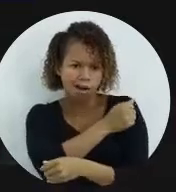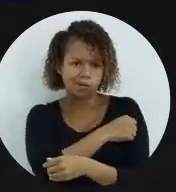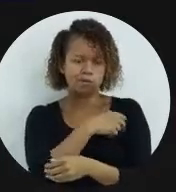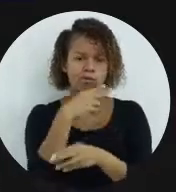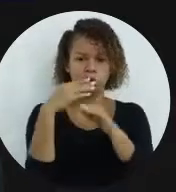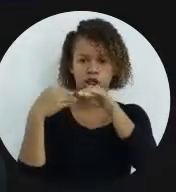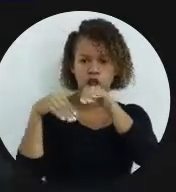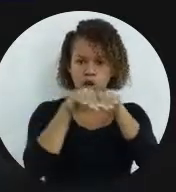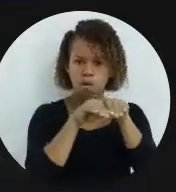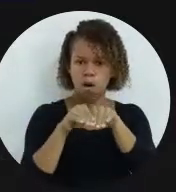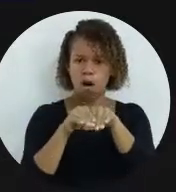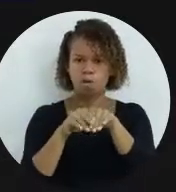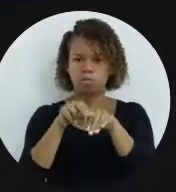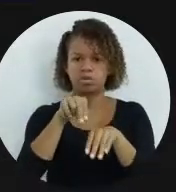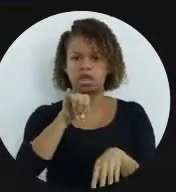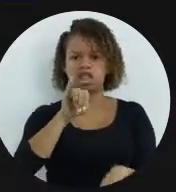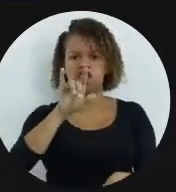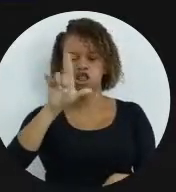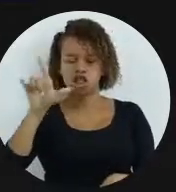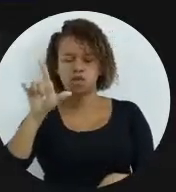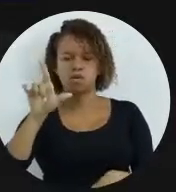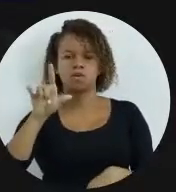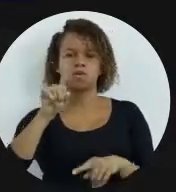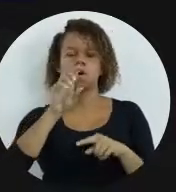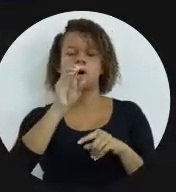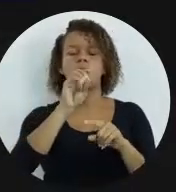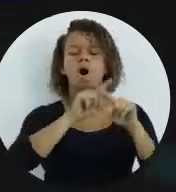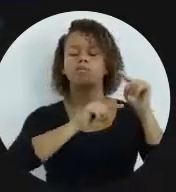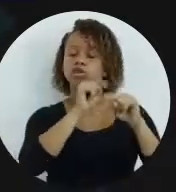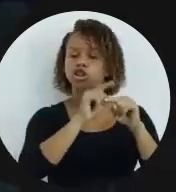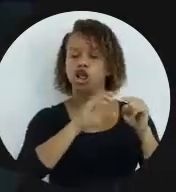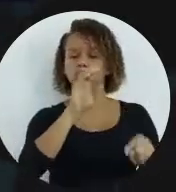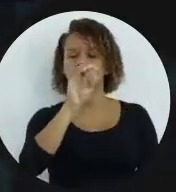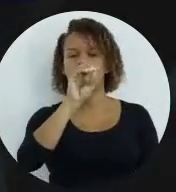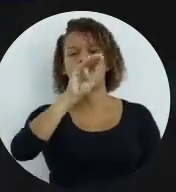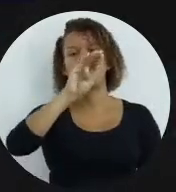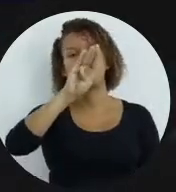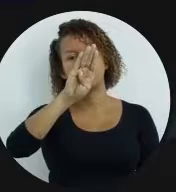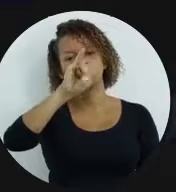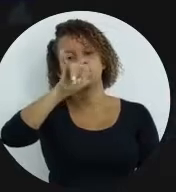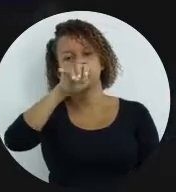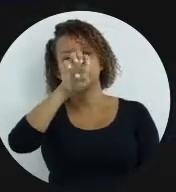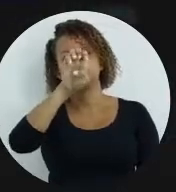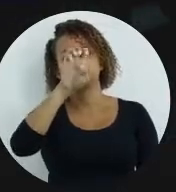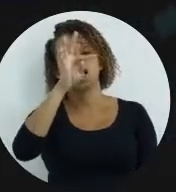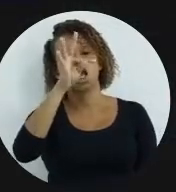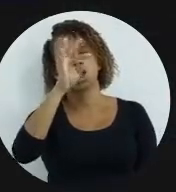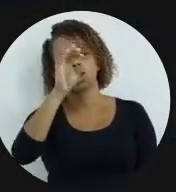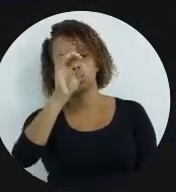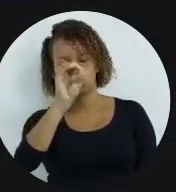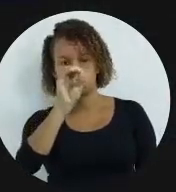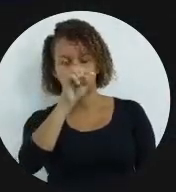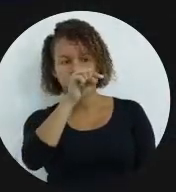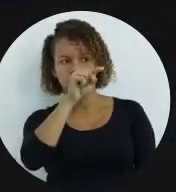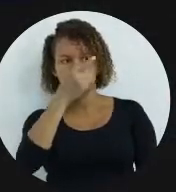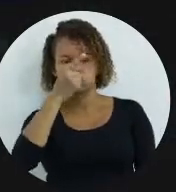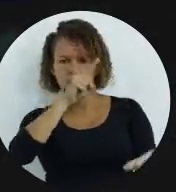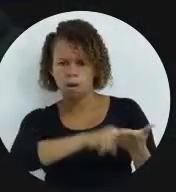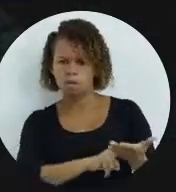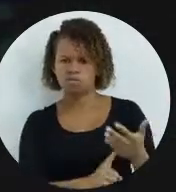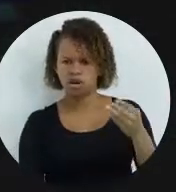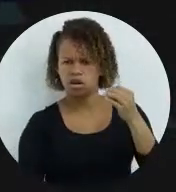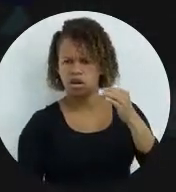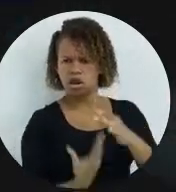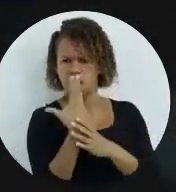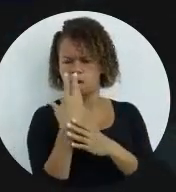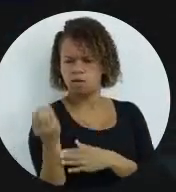igual new object. Pronto, isso daí, esse comando vai criar um objeto para a